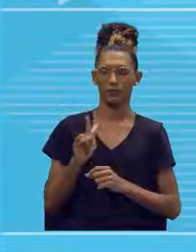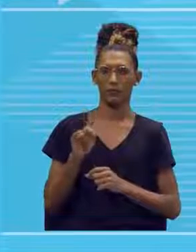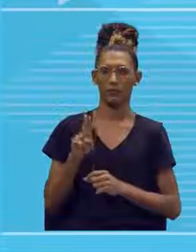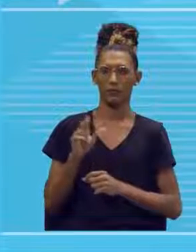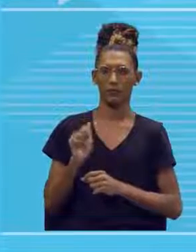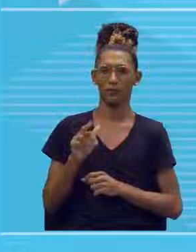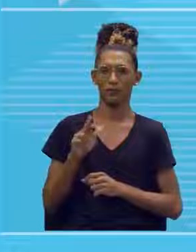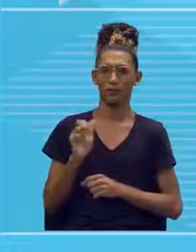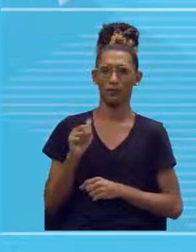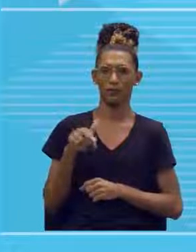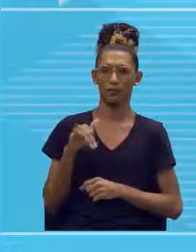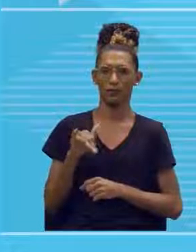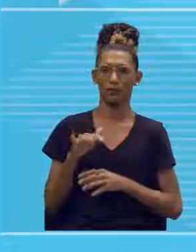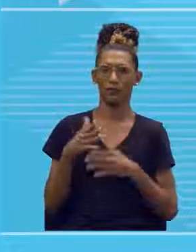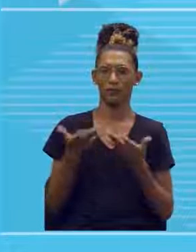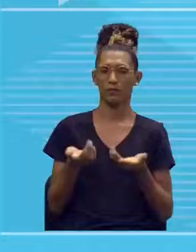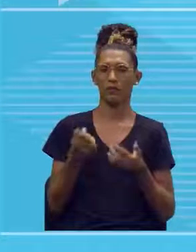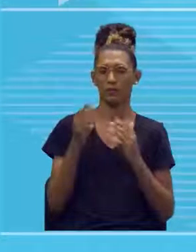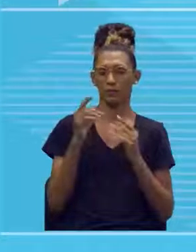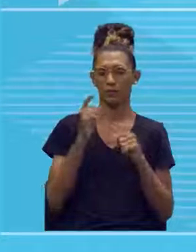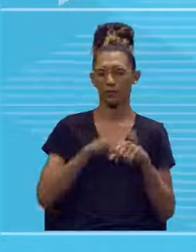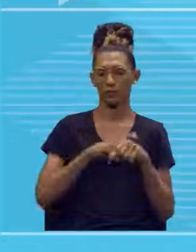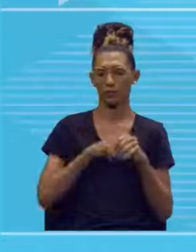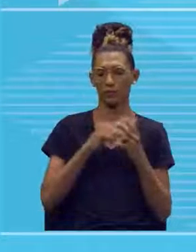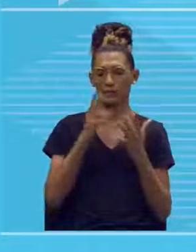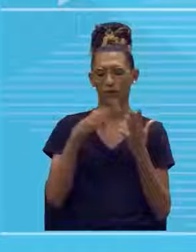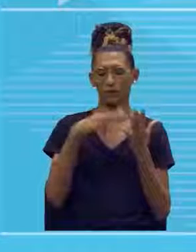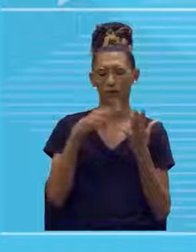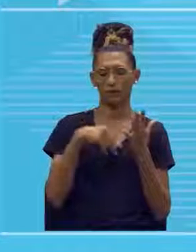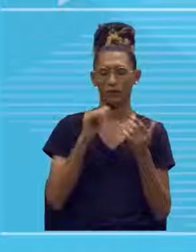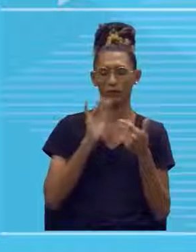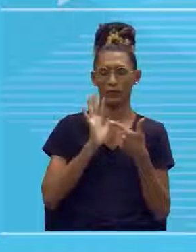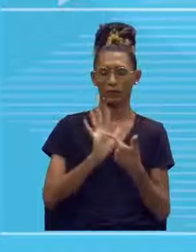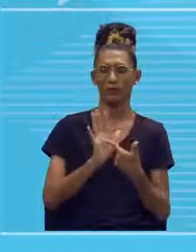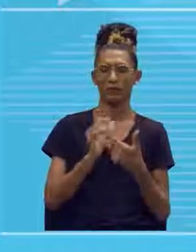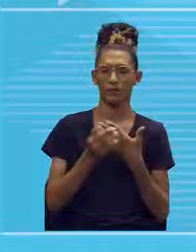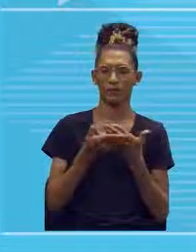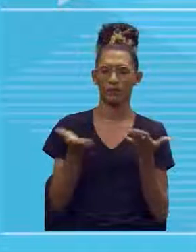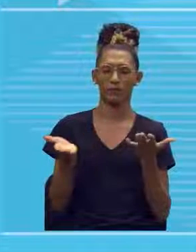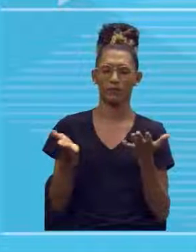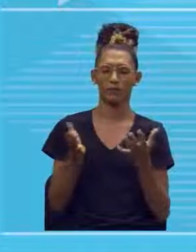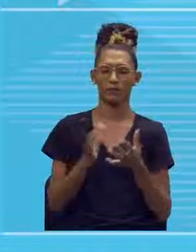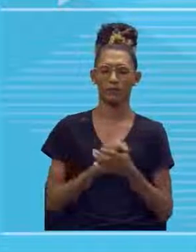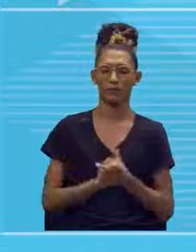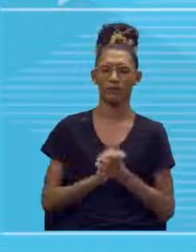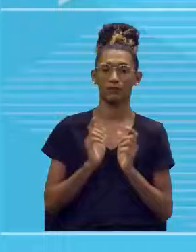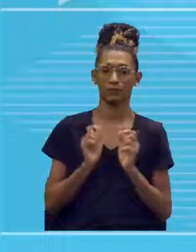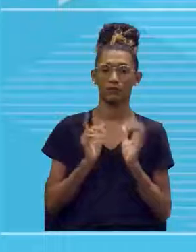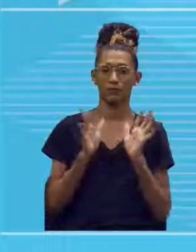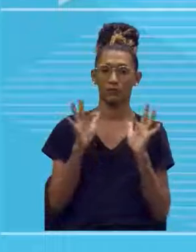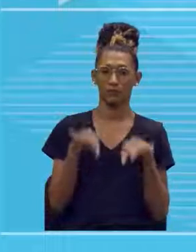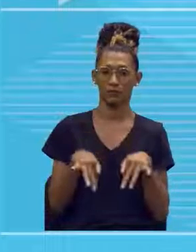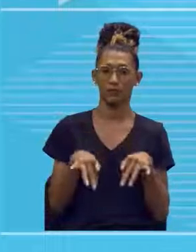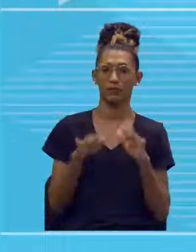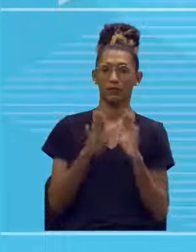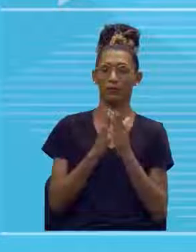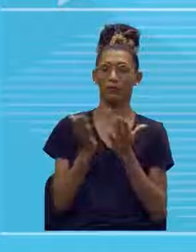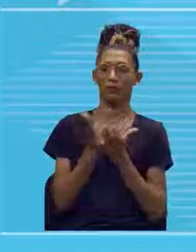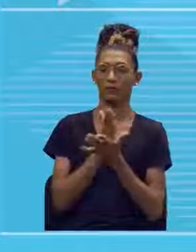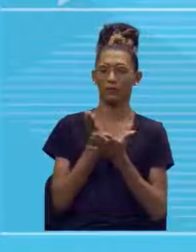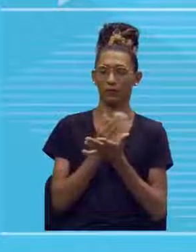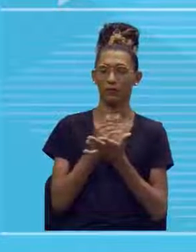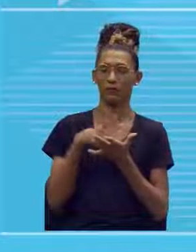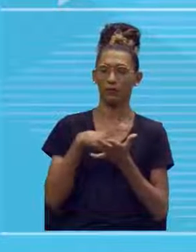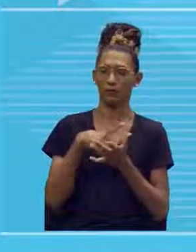então aqui nessa nessa leitura eu vou mostrar para vocês olha só que no final de cada livro eles